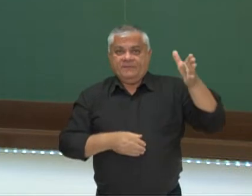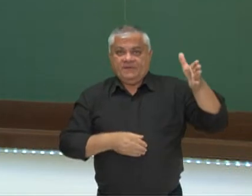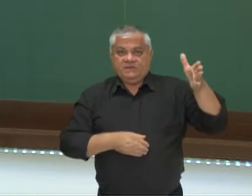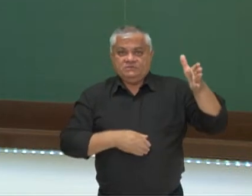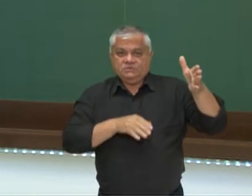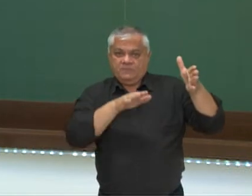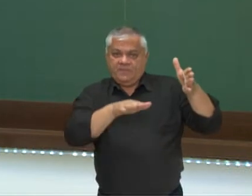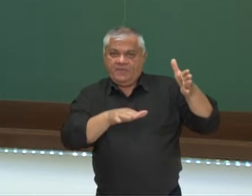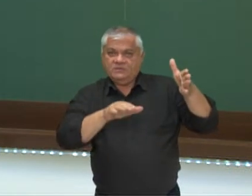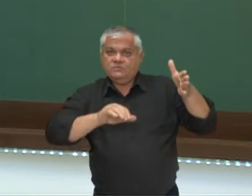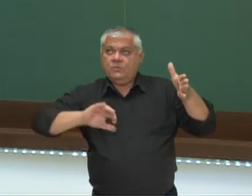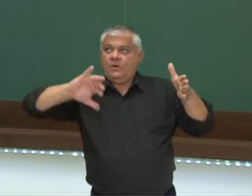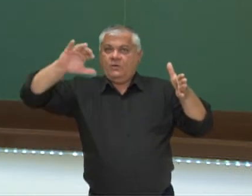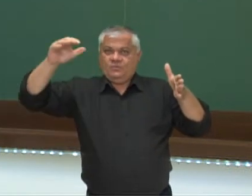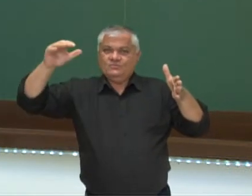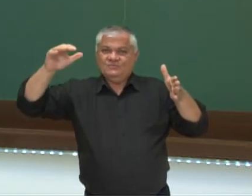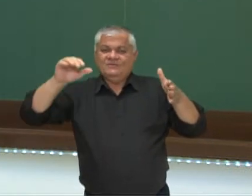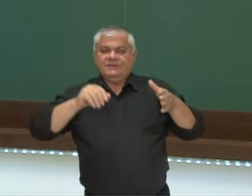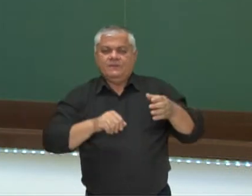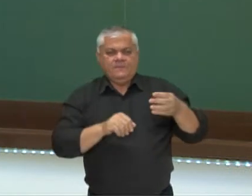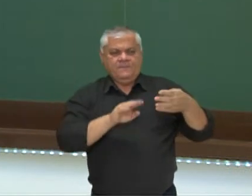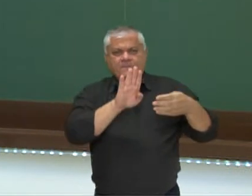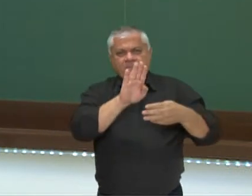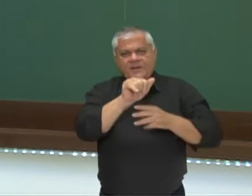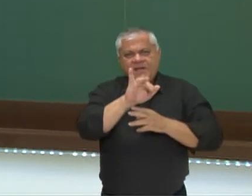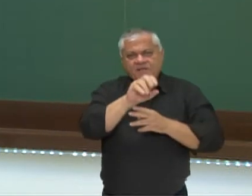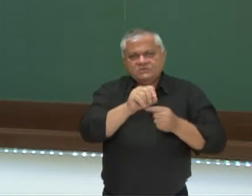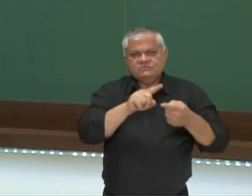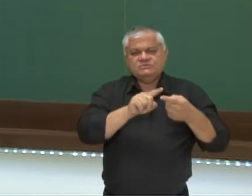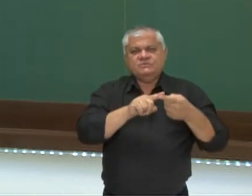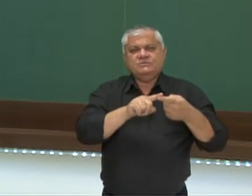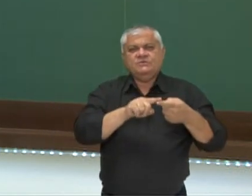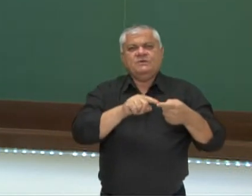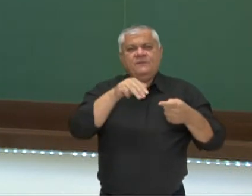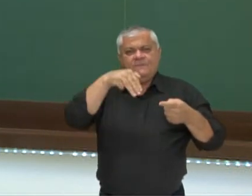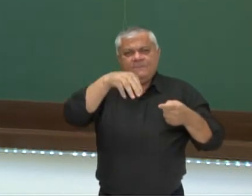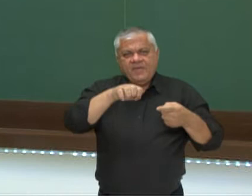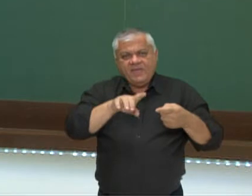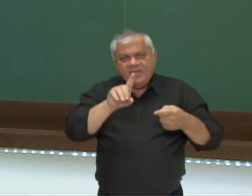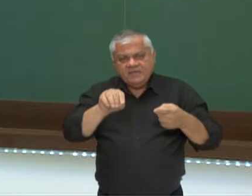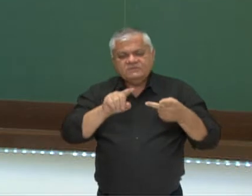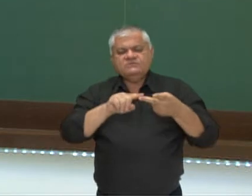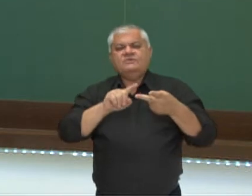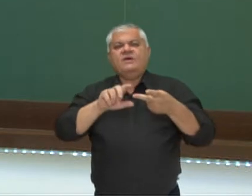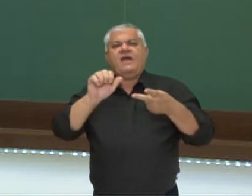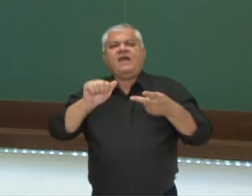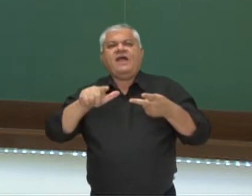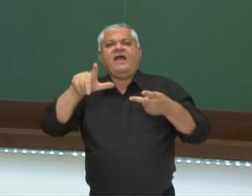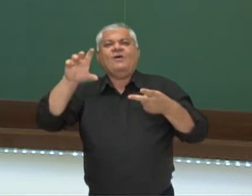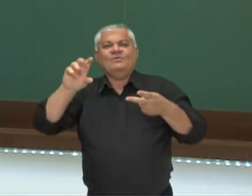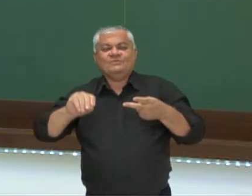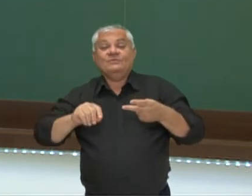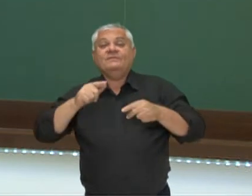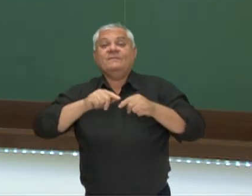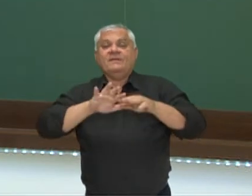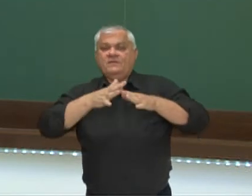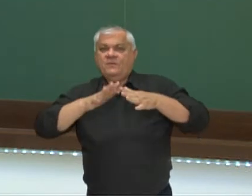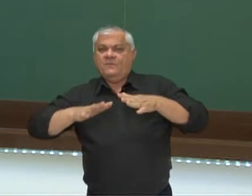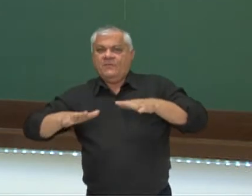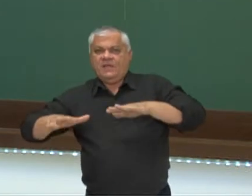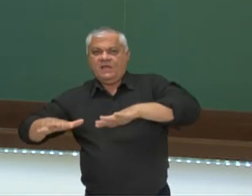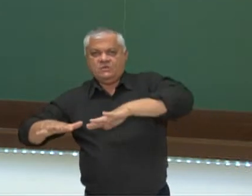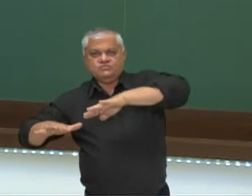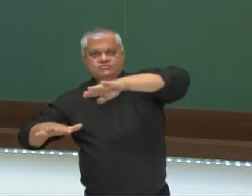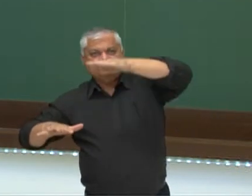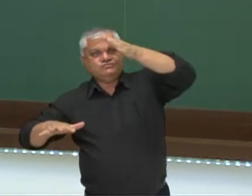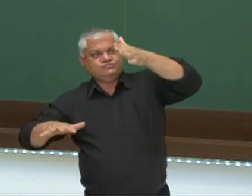Alto Iguaçu, principalmente em função das variações da altitude em relação ao nível do mar e da declividade do